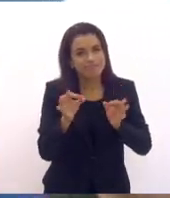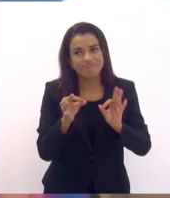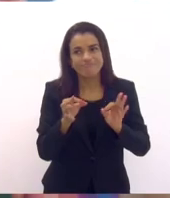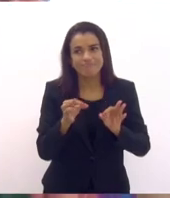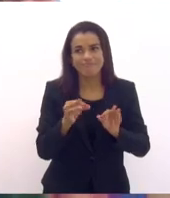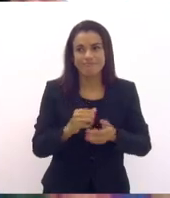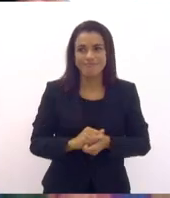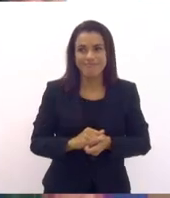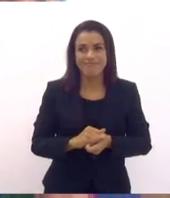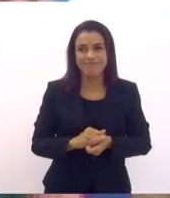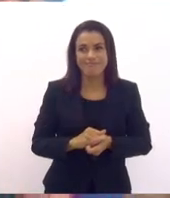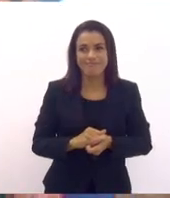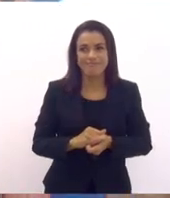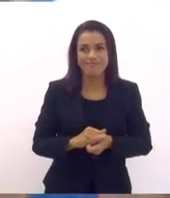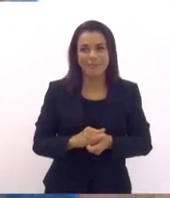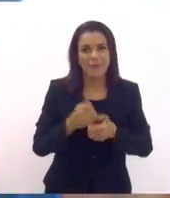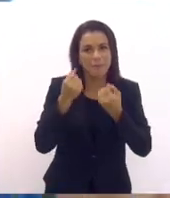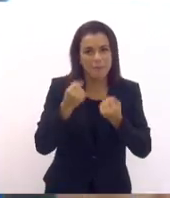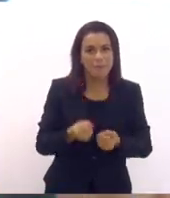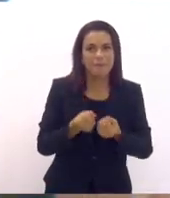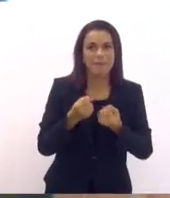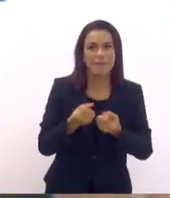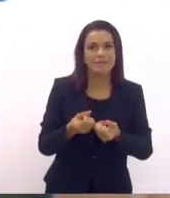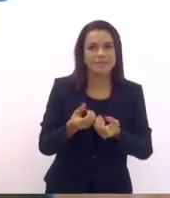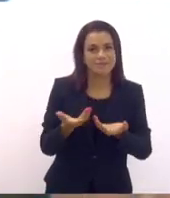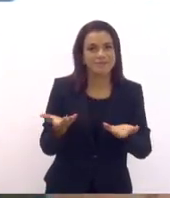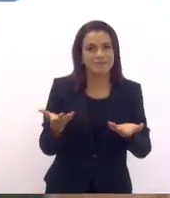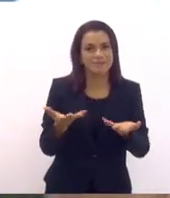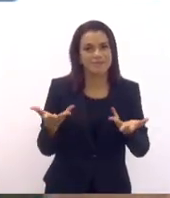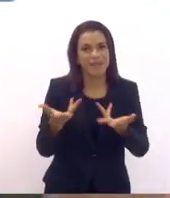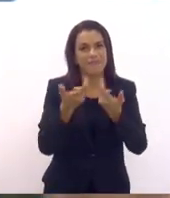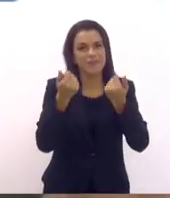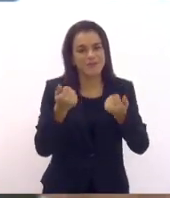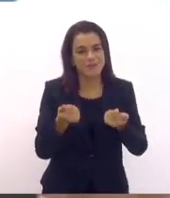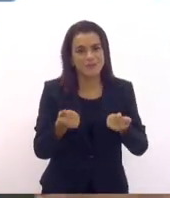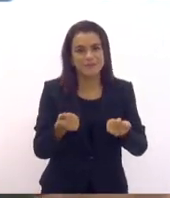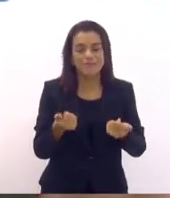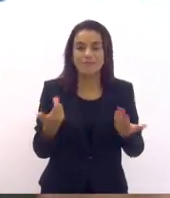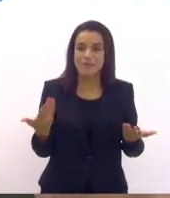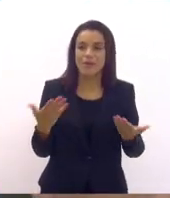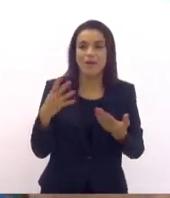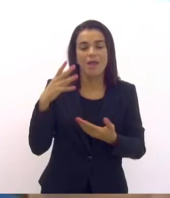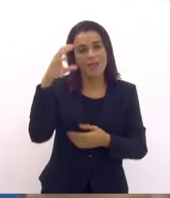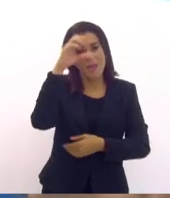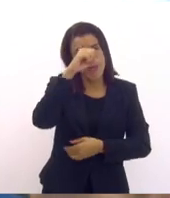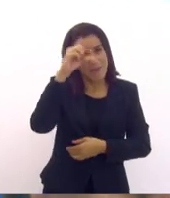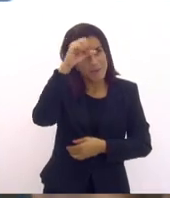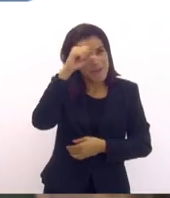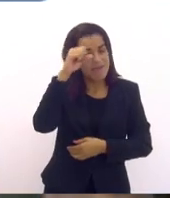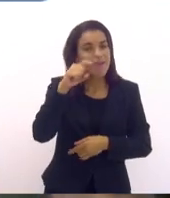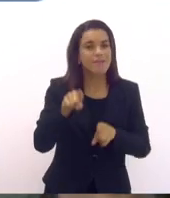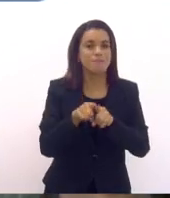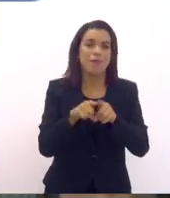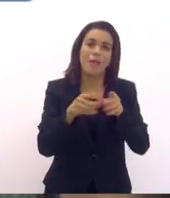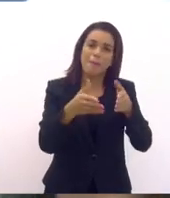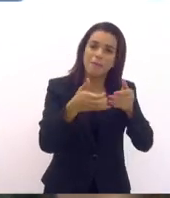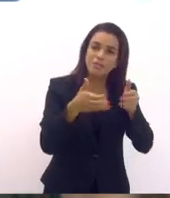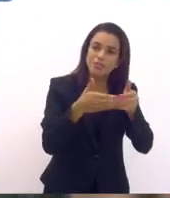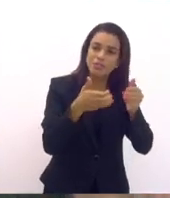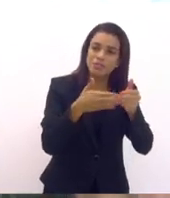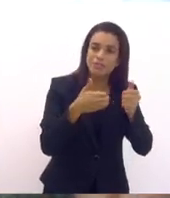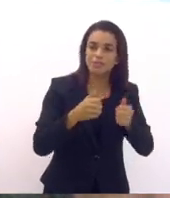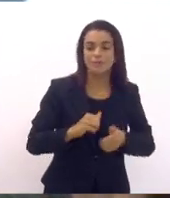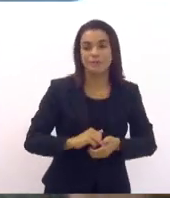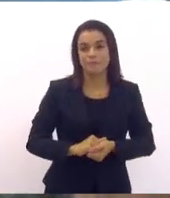que Karma bom é esse não é que o outro outro vai dar então é importante a gente também aprender humildemente a pedir né